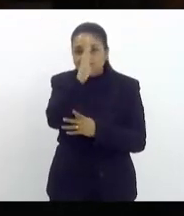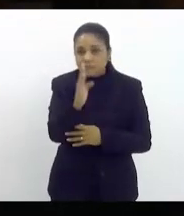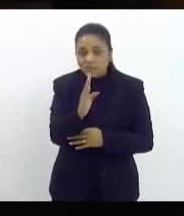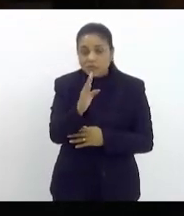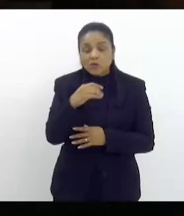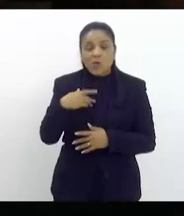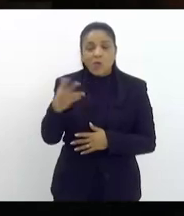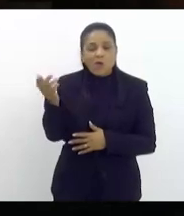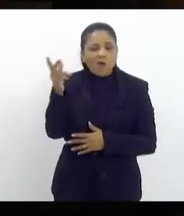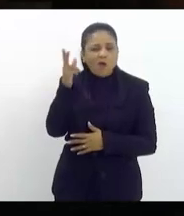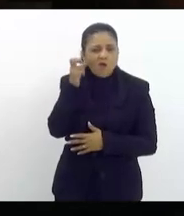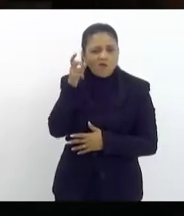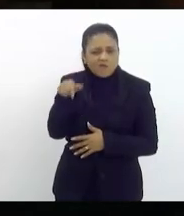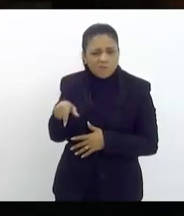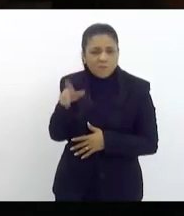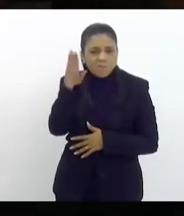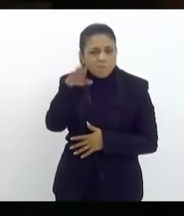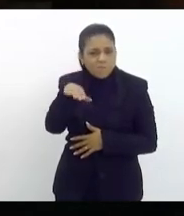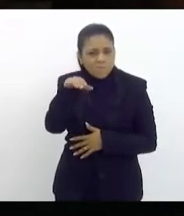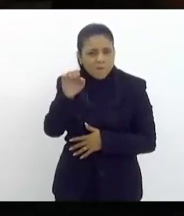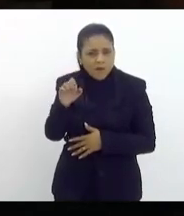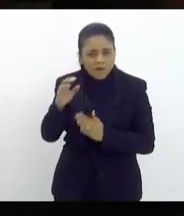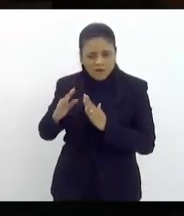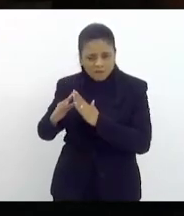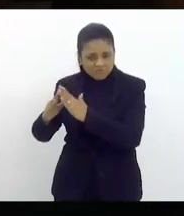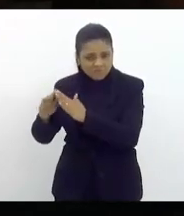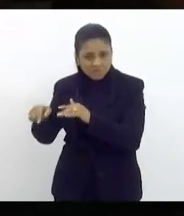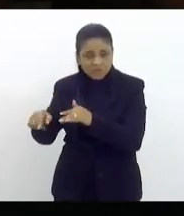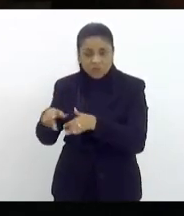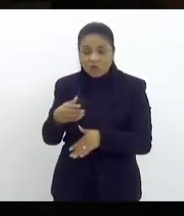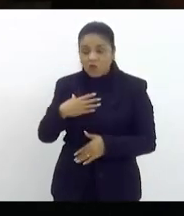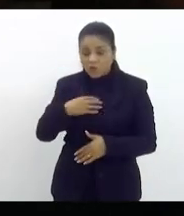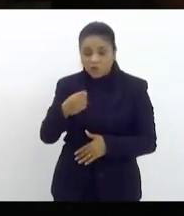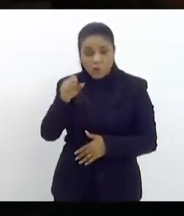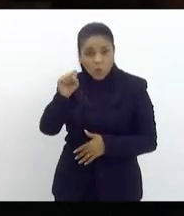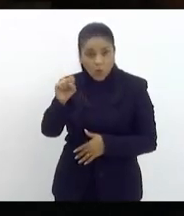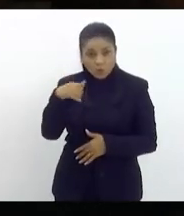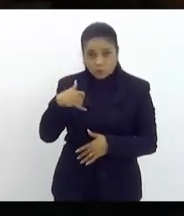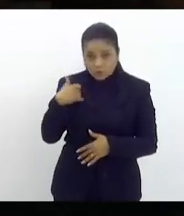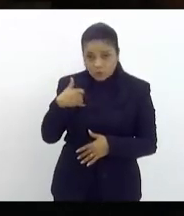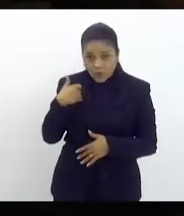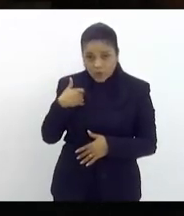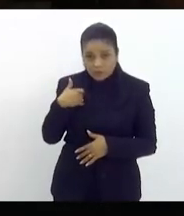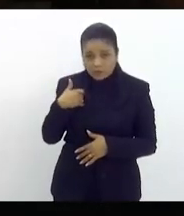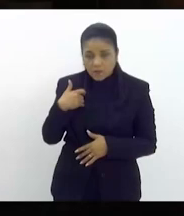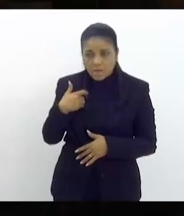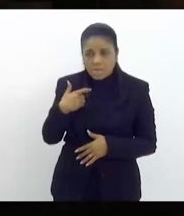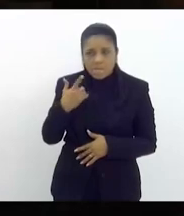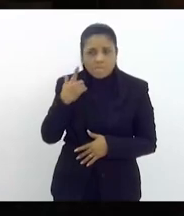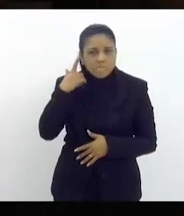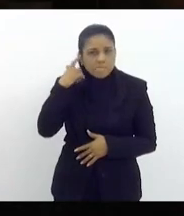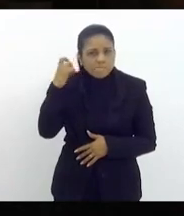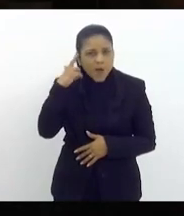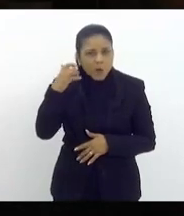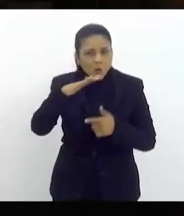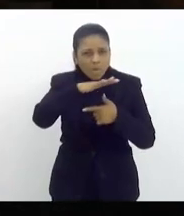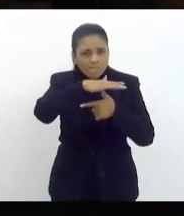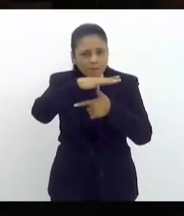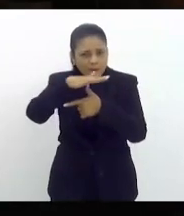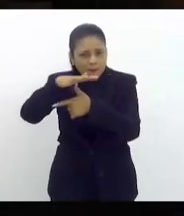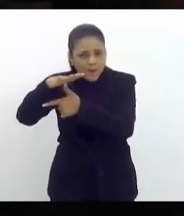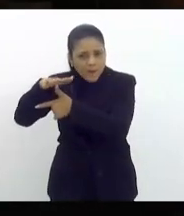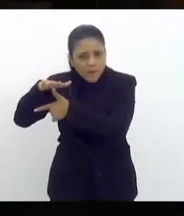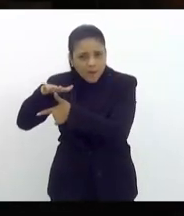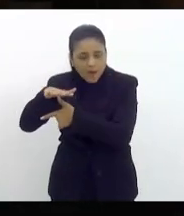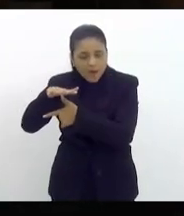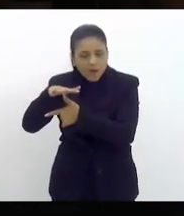mãe dentro da favela dizendo que o filho dela de oito anos quando escuta o barulho do helicóptero ela pensa